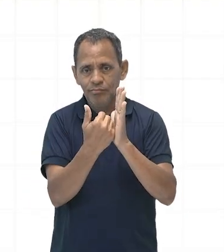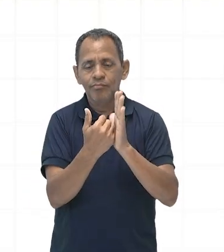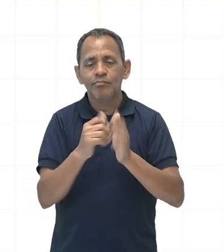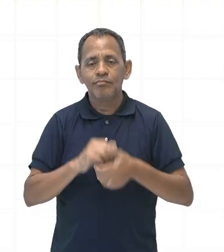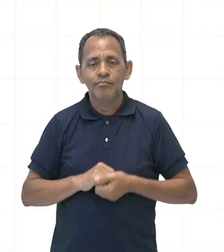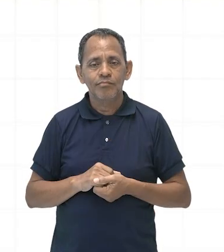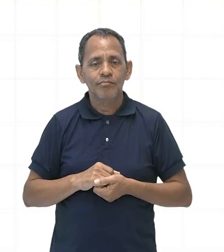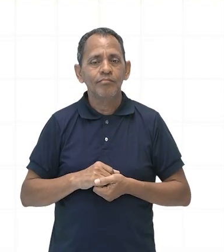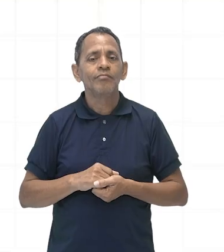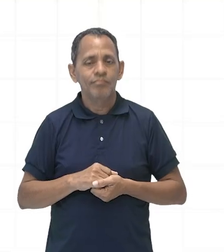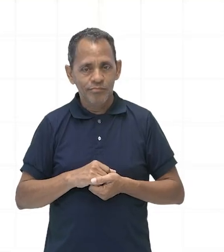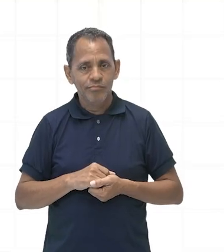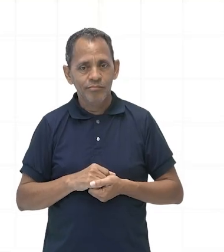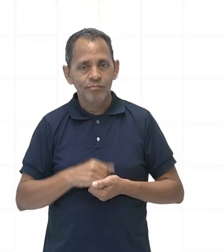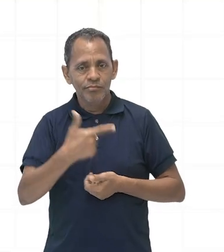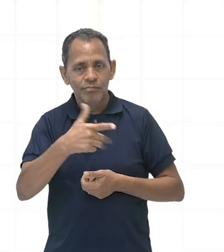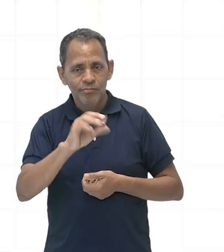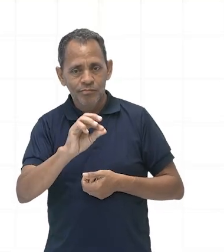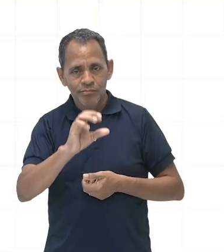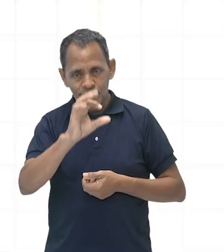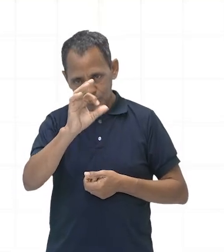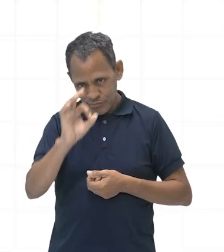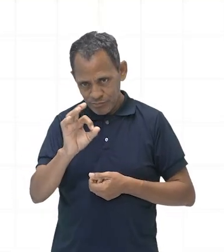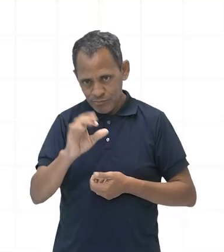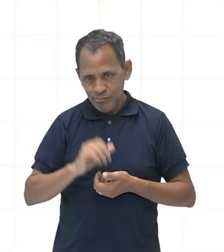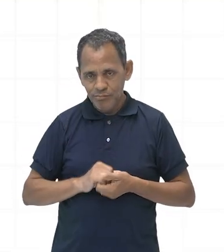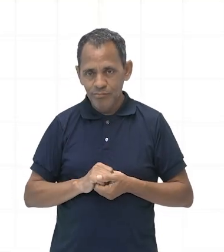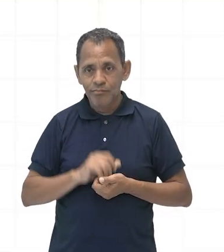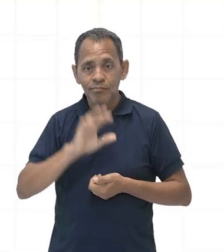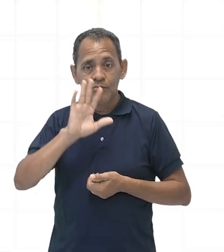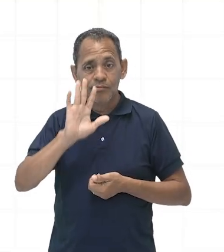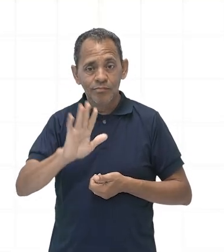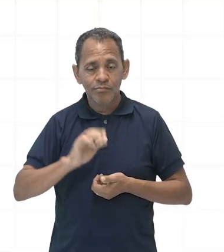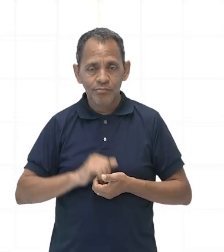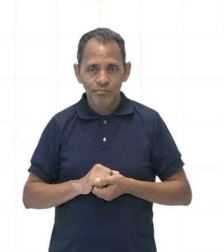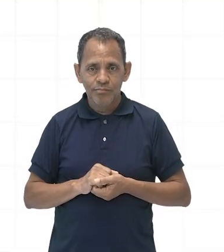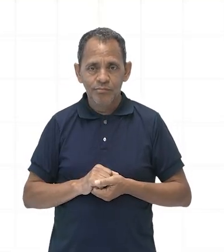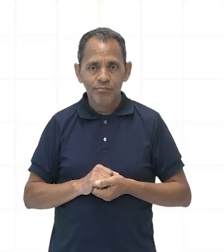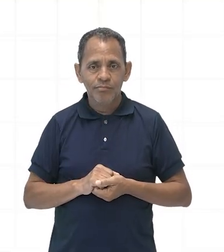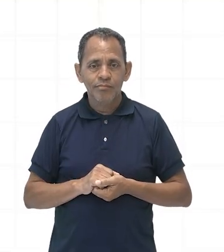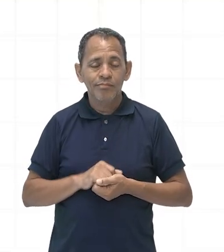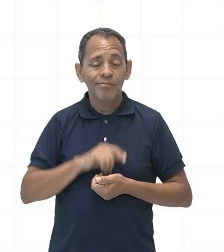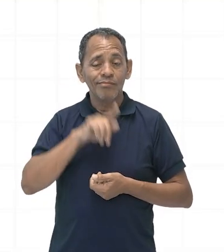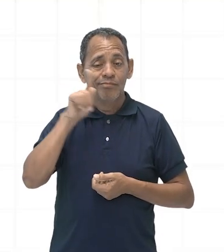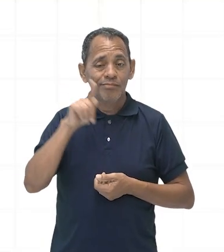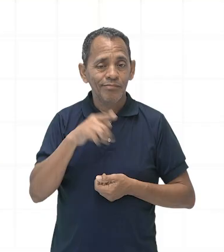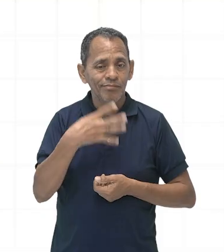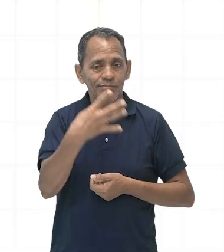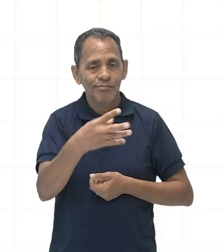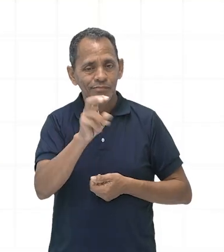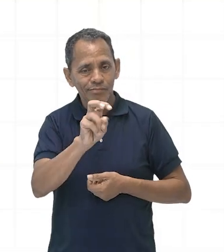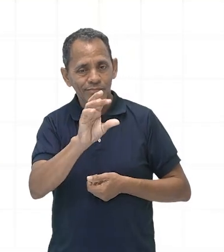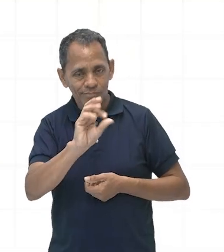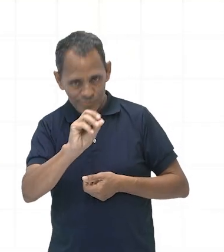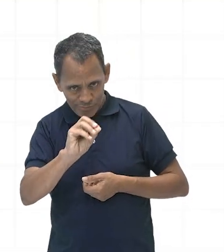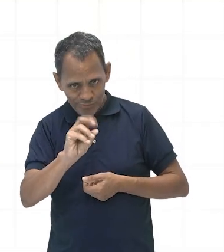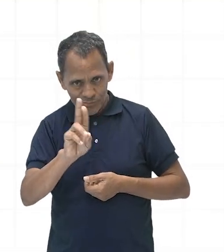desconto de 20%, porém, o preço dos livros lá é